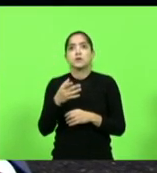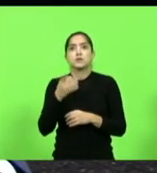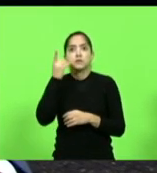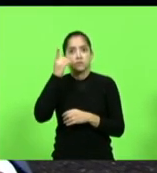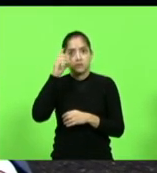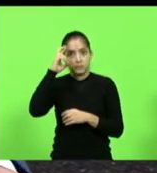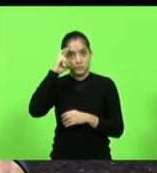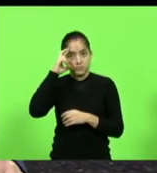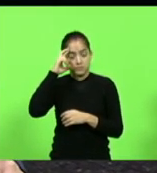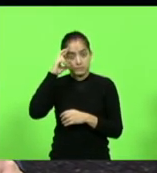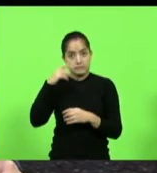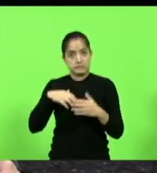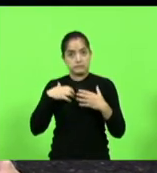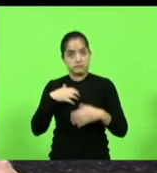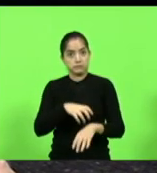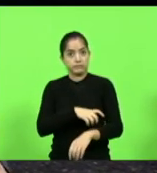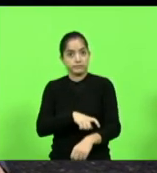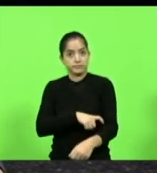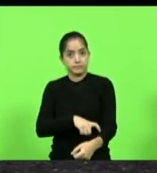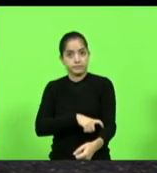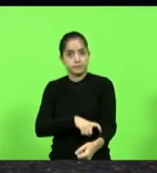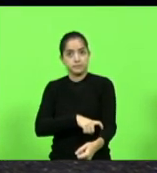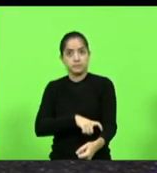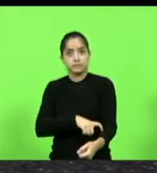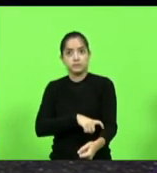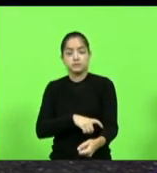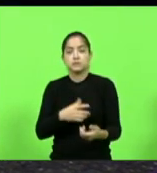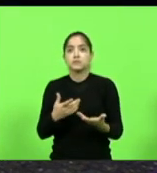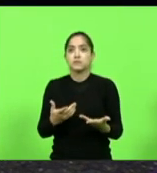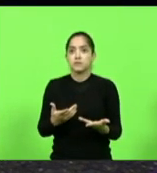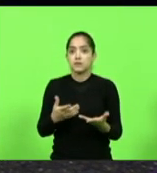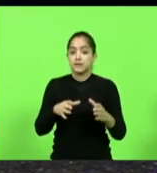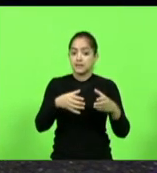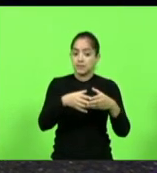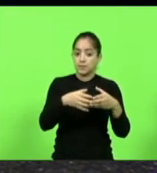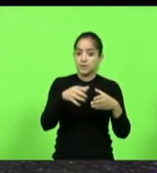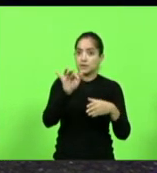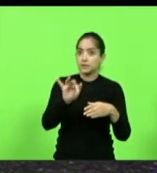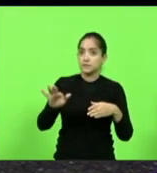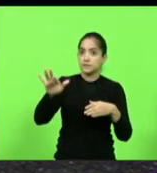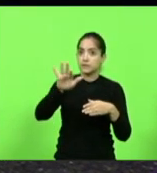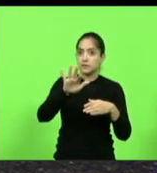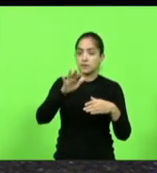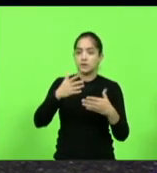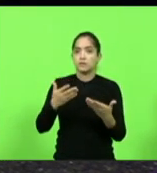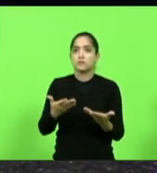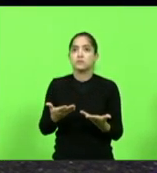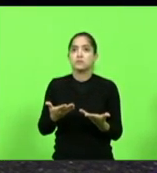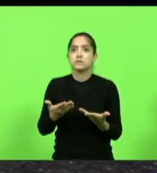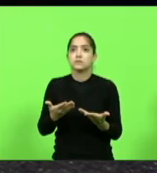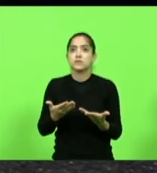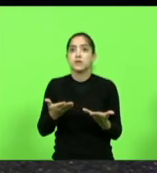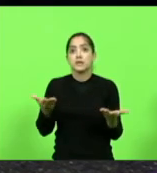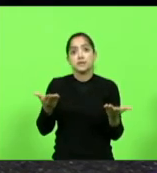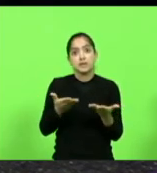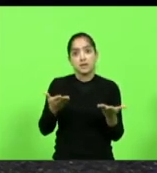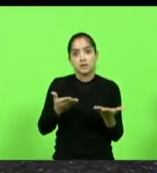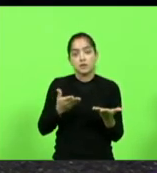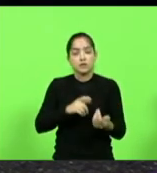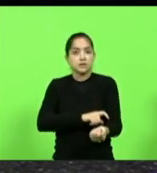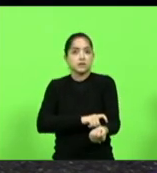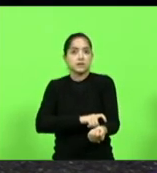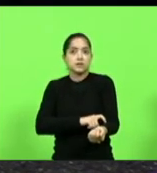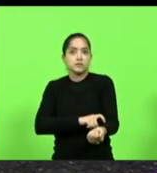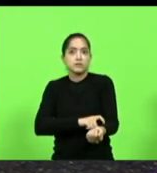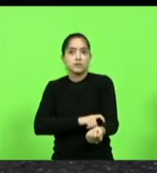nervoso ultimamente. Semana passada ficou nervoso com a bancada federal e agora está nervoso novamente